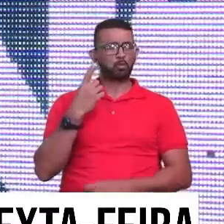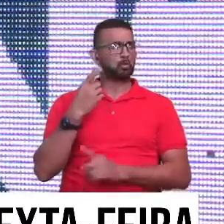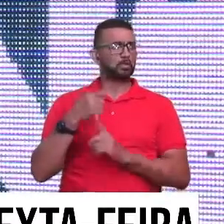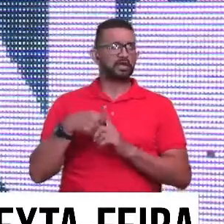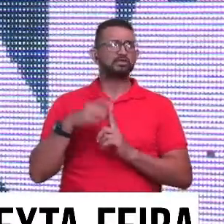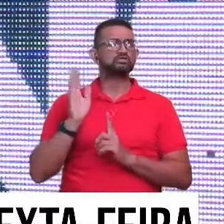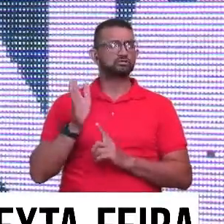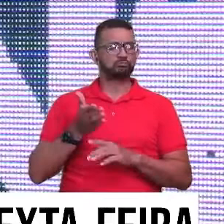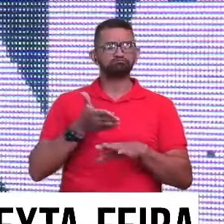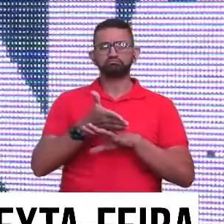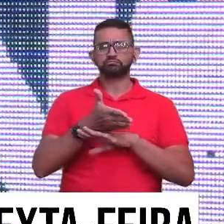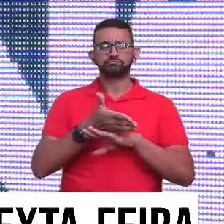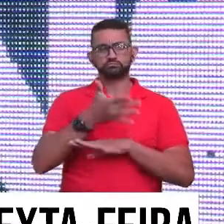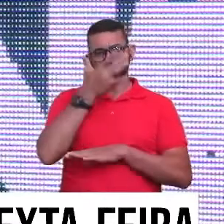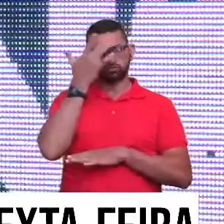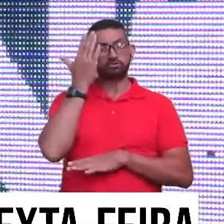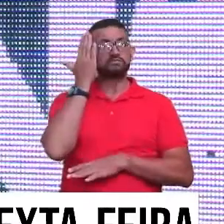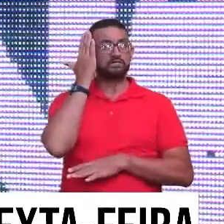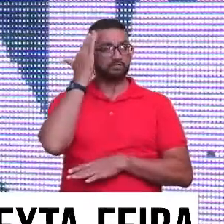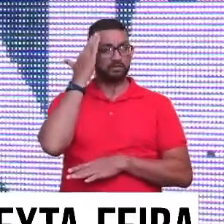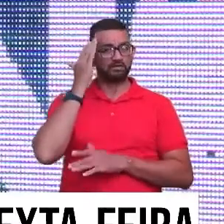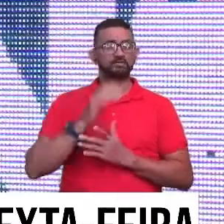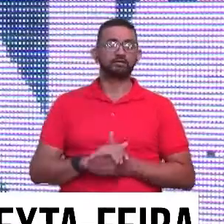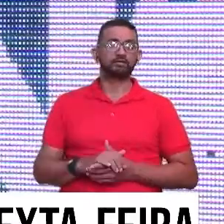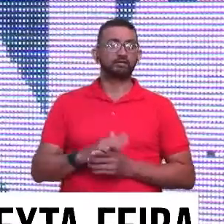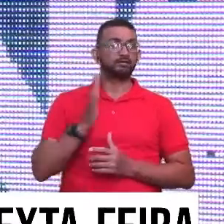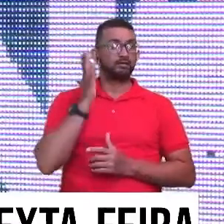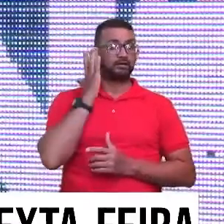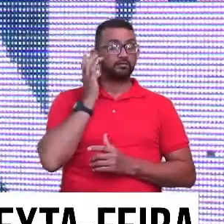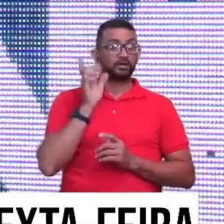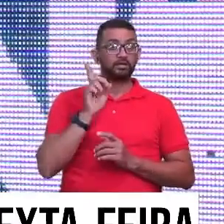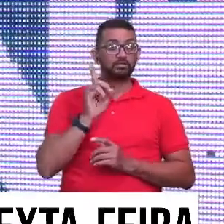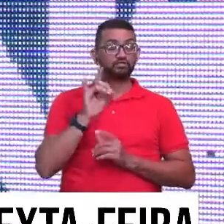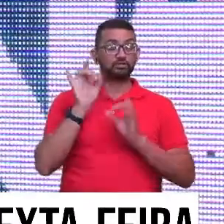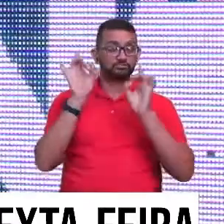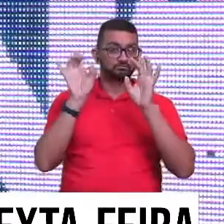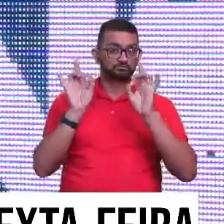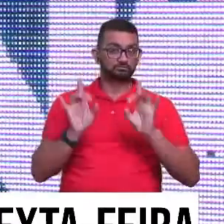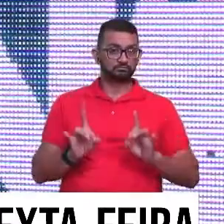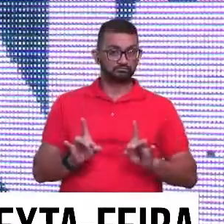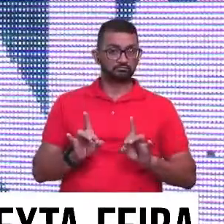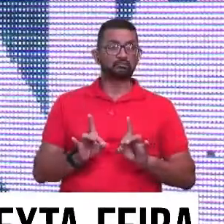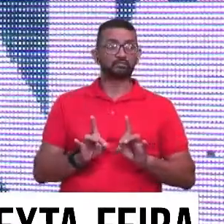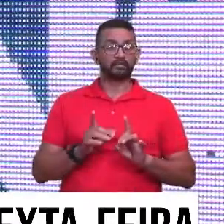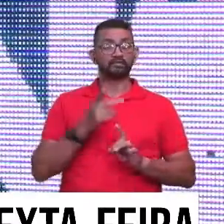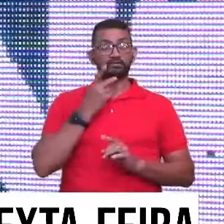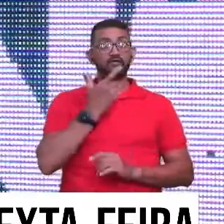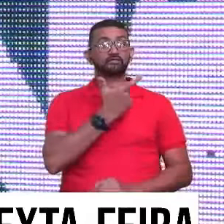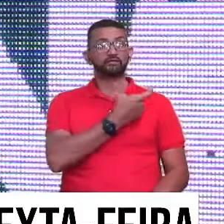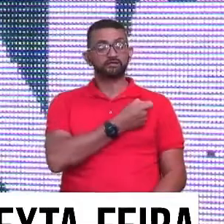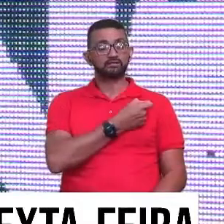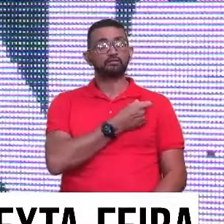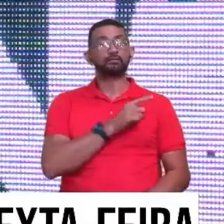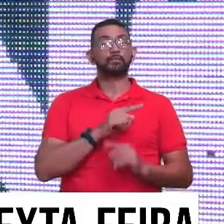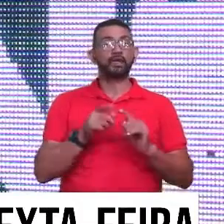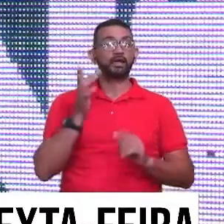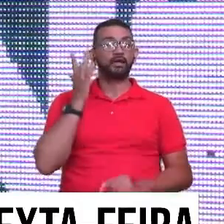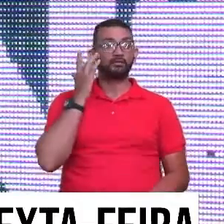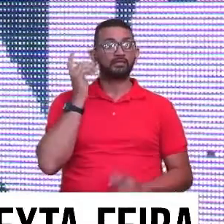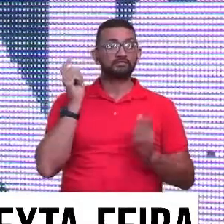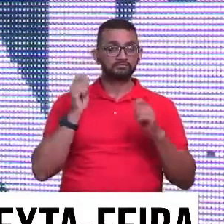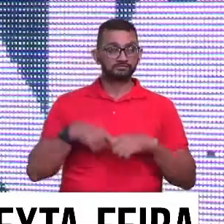mais ou menos um mês então esse local as pessoas já é pré estão sabendo então a gente amanhã é um dia muito importante sempre é quando a gente fala de